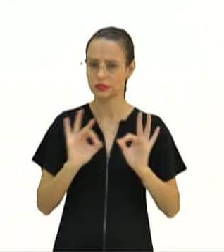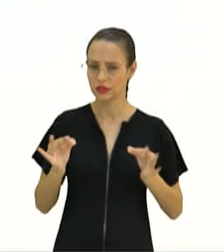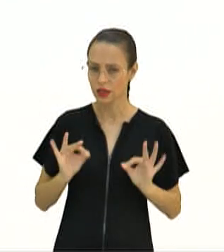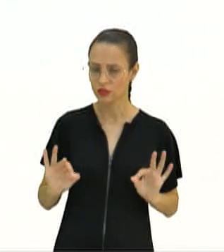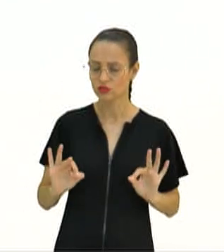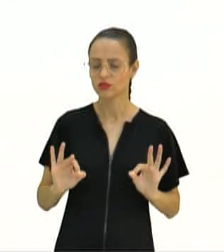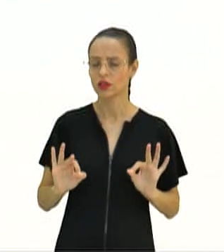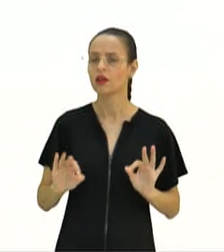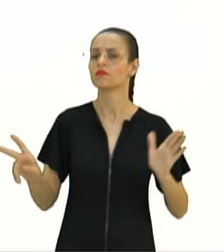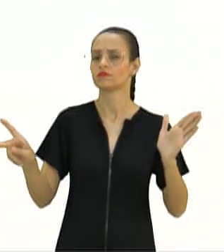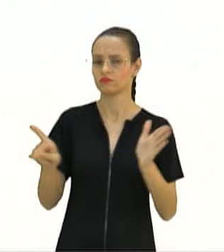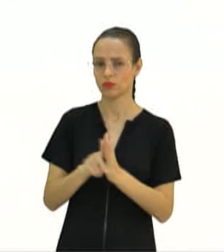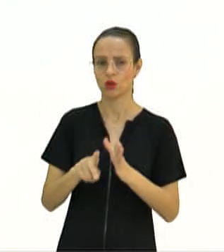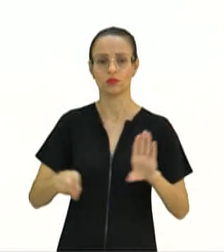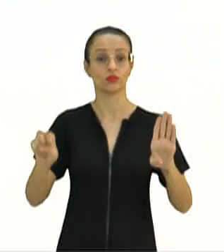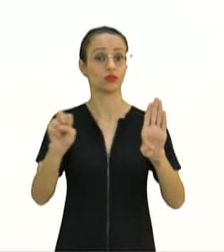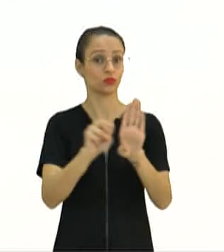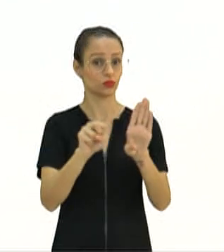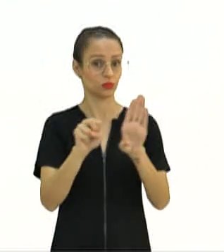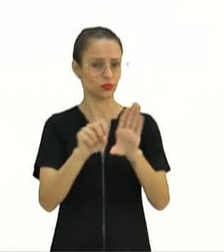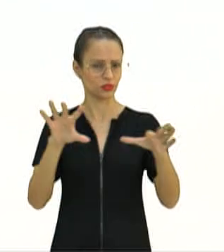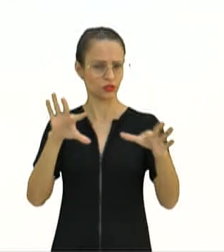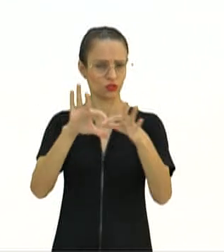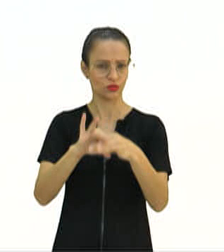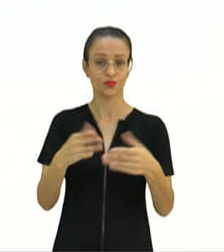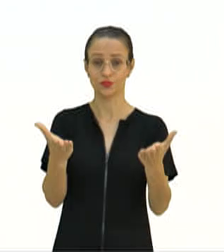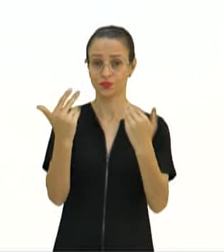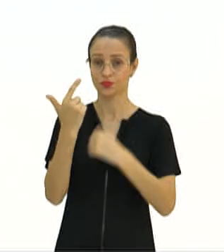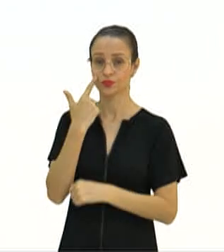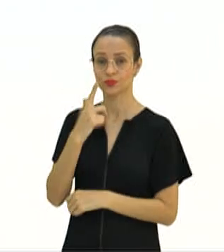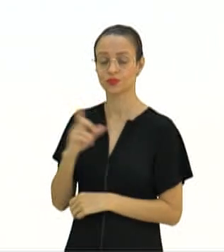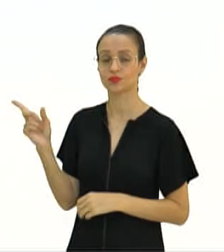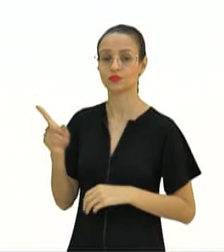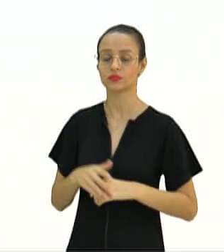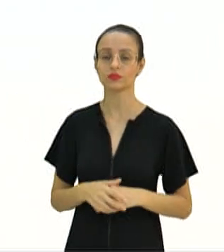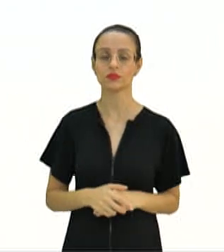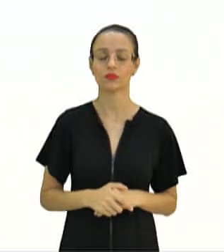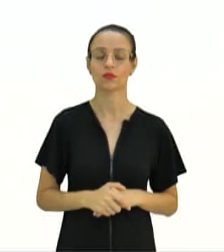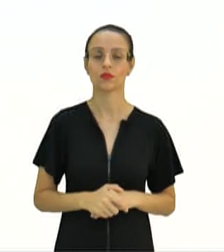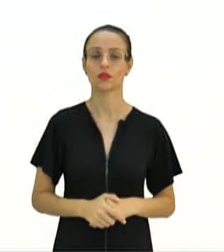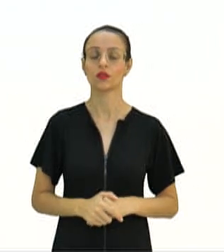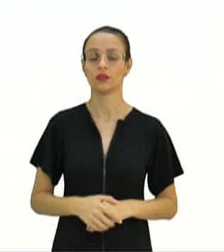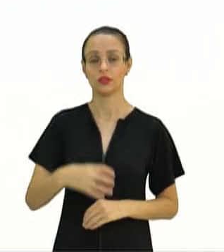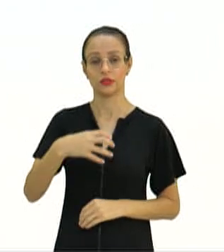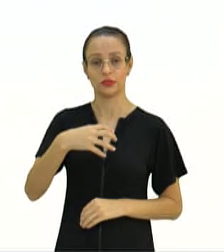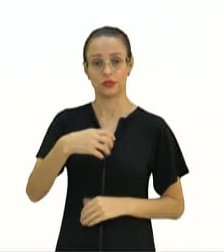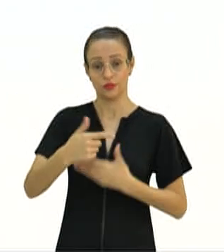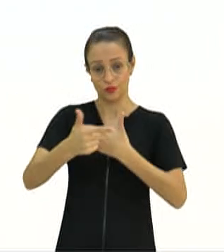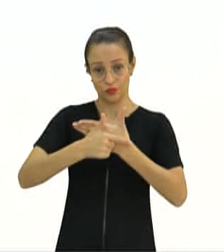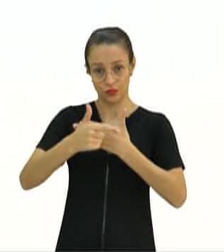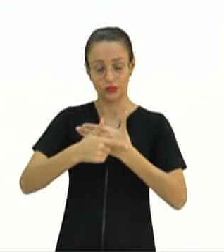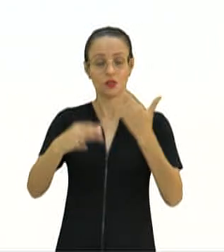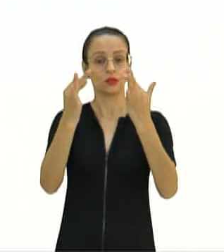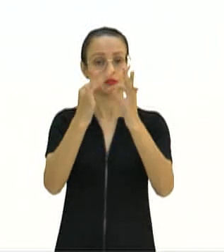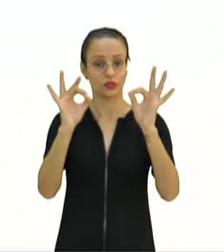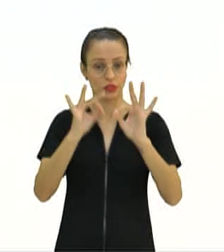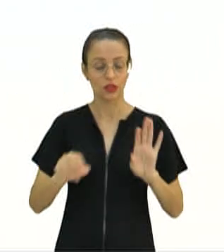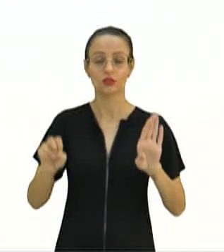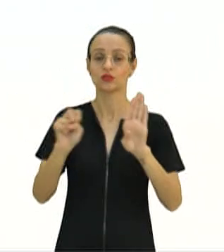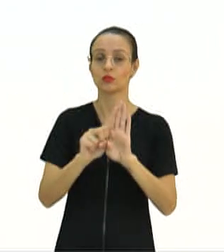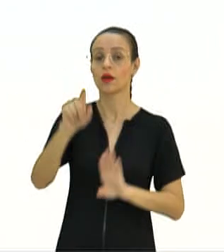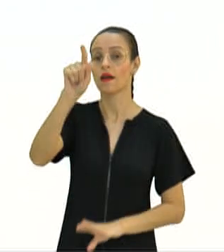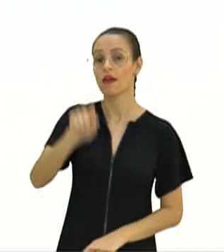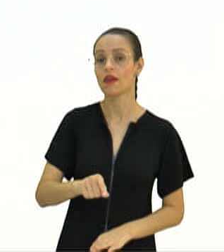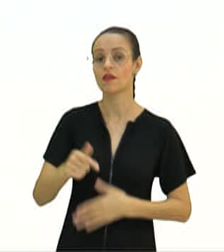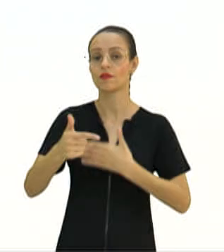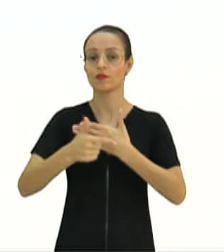sintáticas próprias dos substantivos. Acompanhe. Uma função sintática do substantivo é a função de